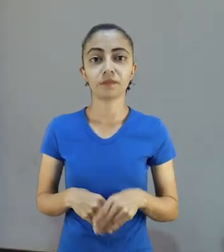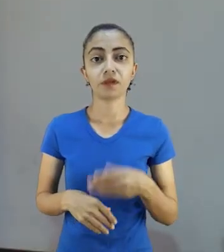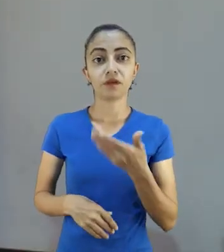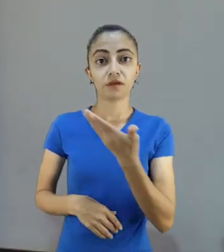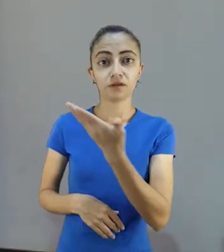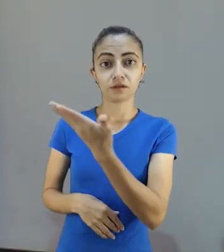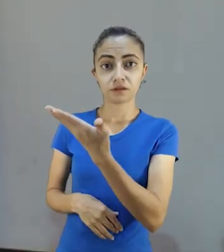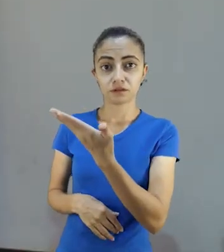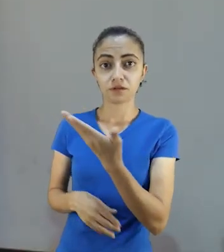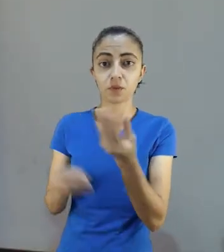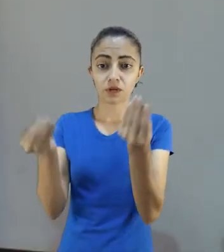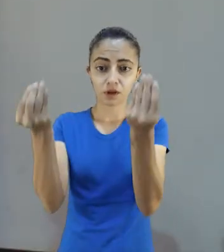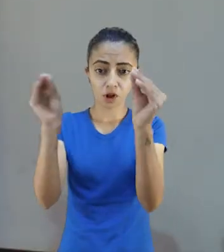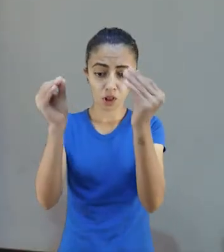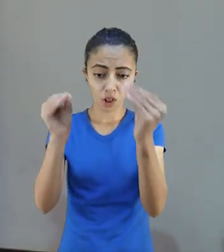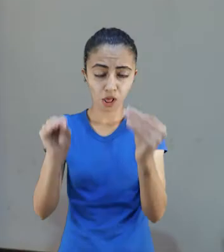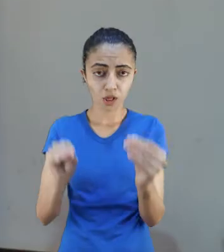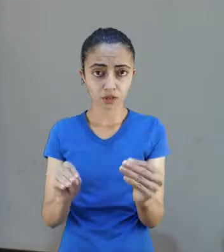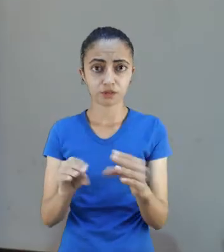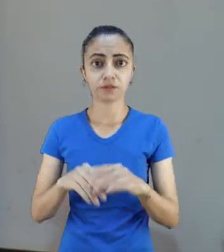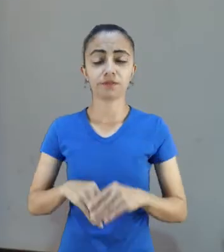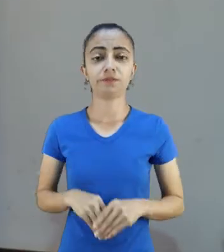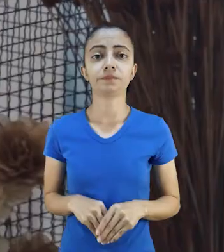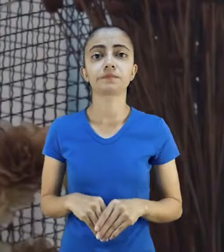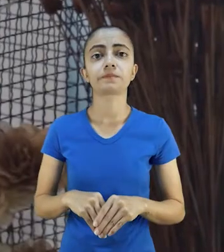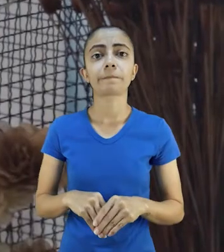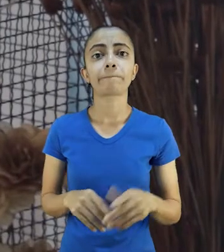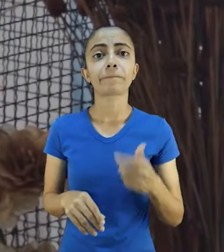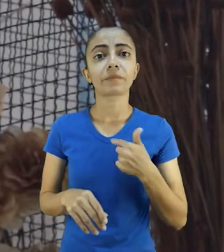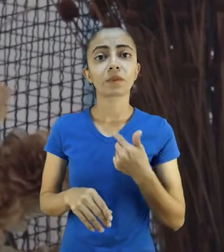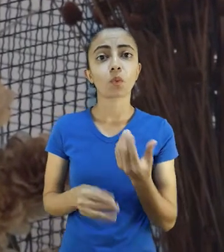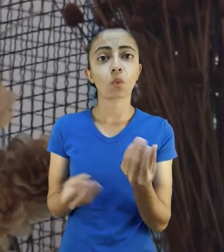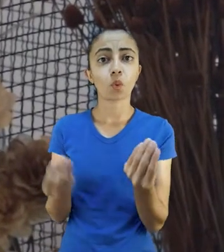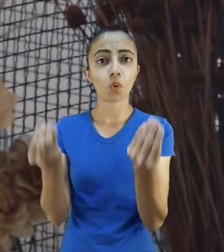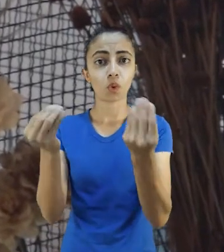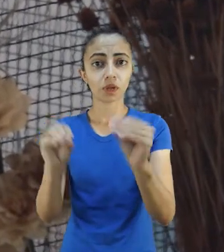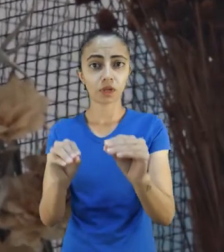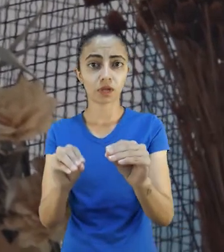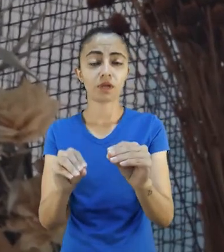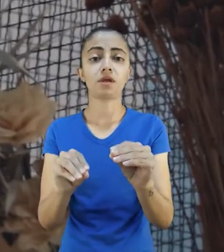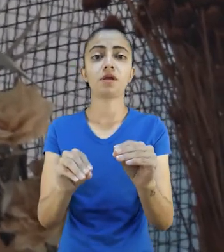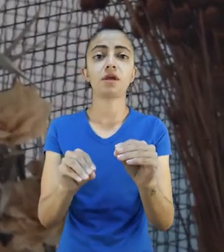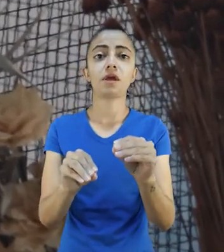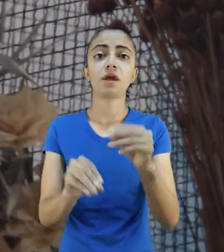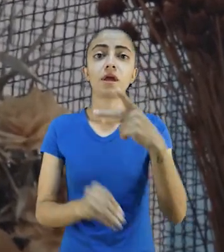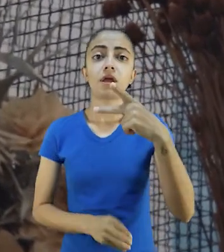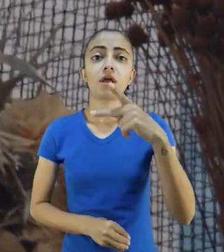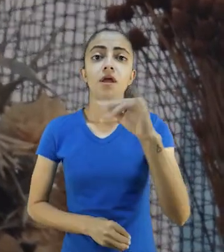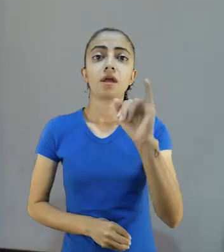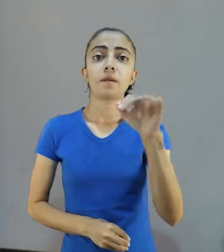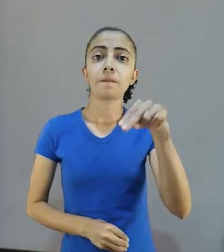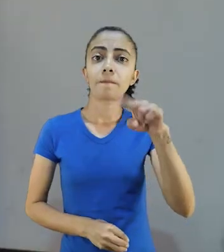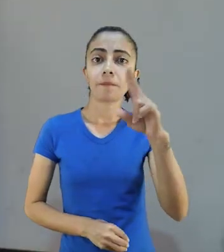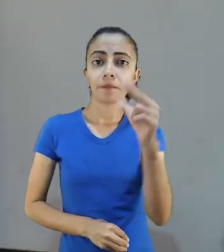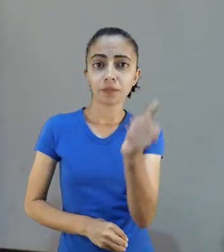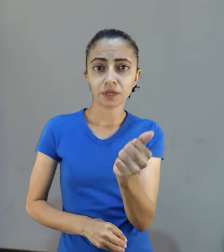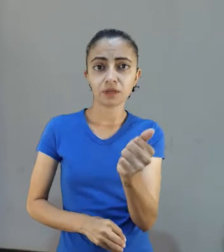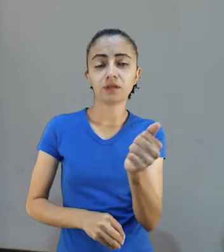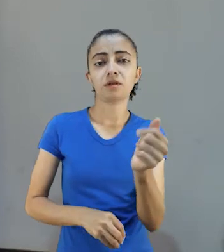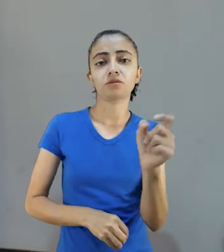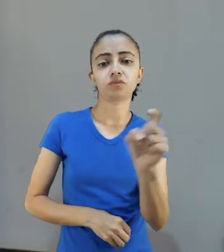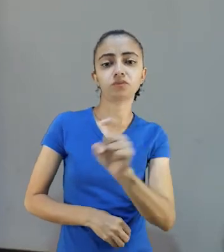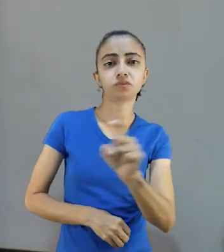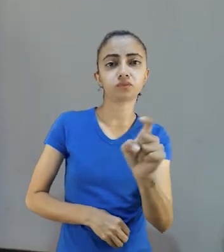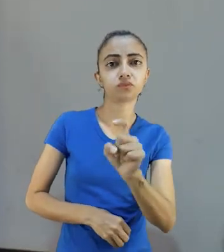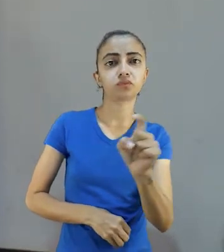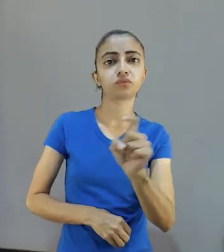enchendo. Eu coloquei as pinhas pintadas de spray dourado, o rosê, mas vocês